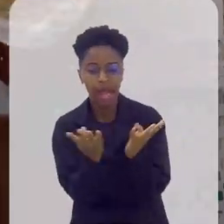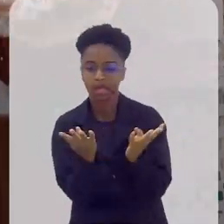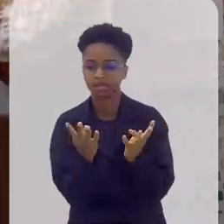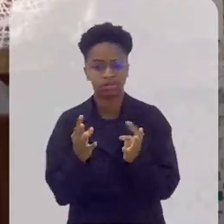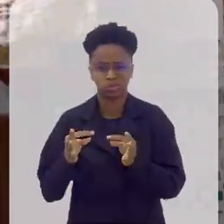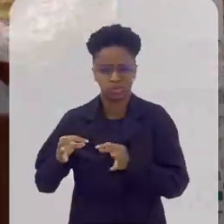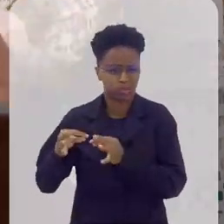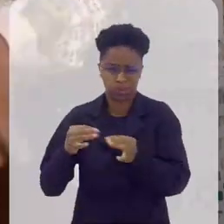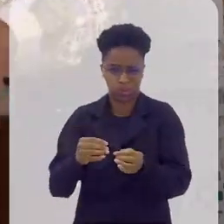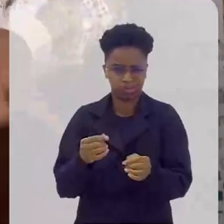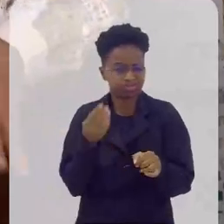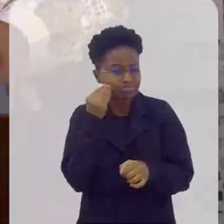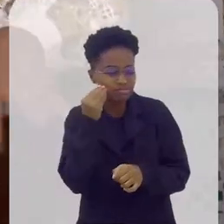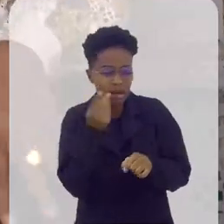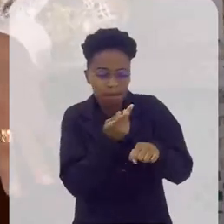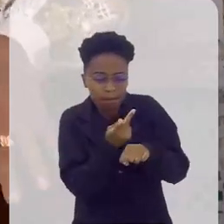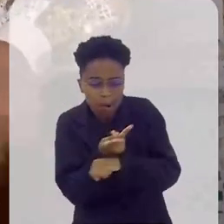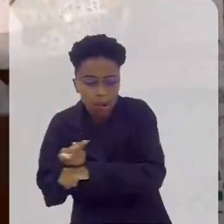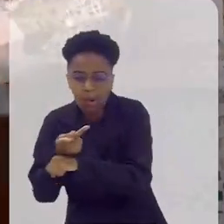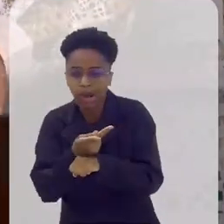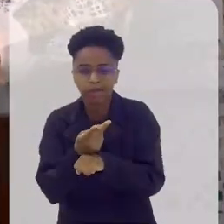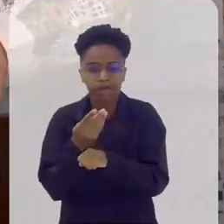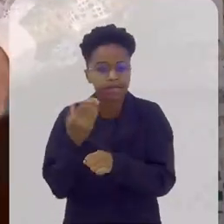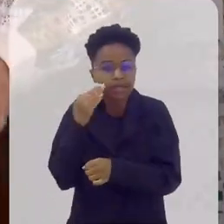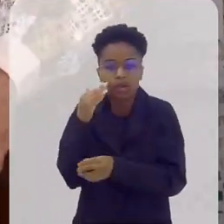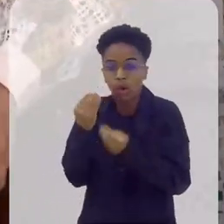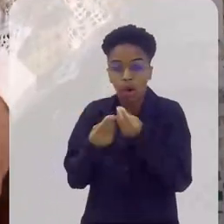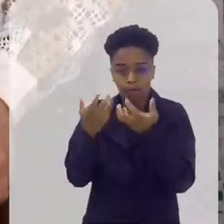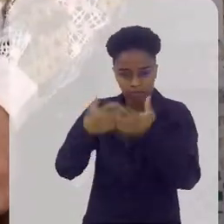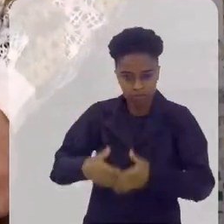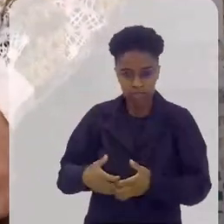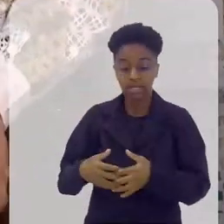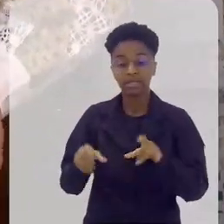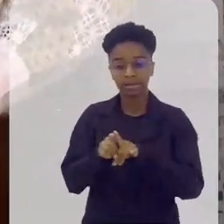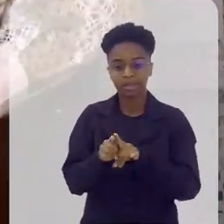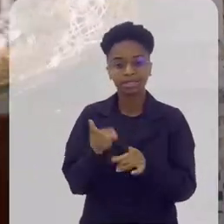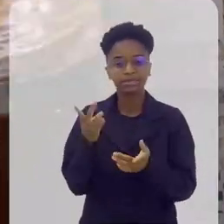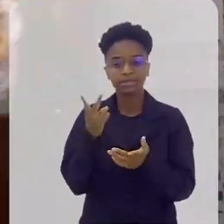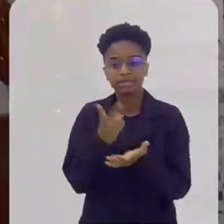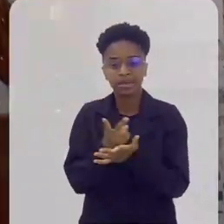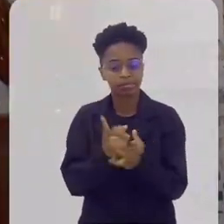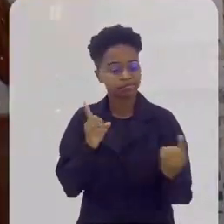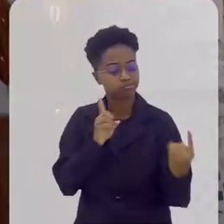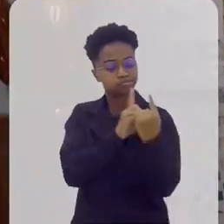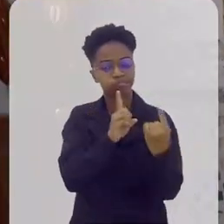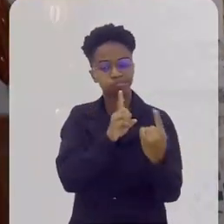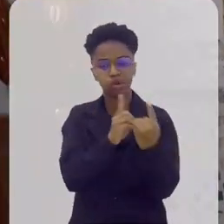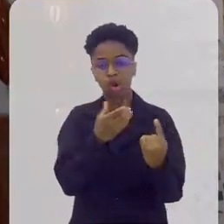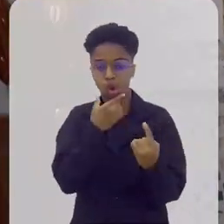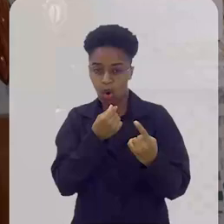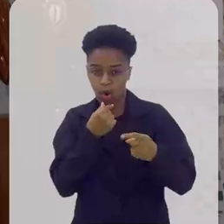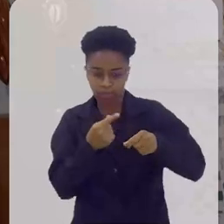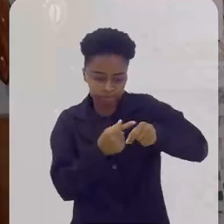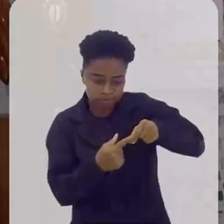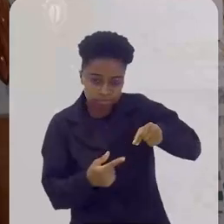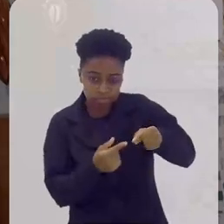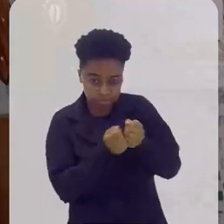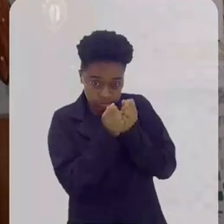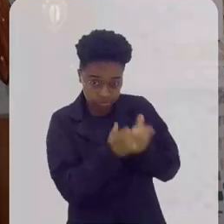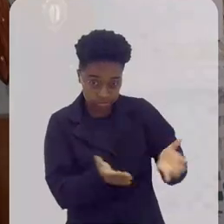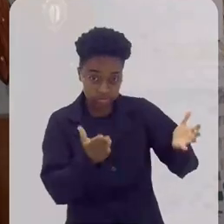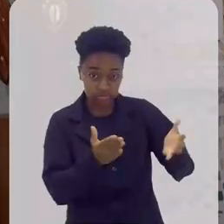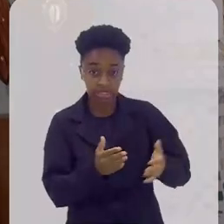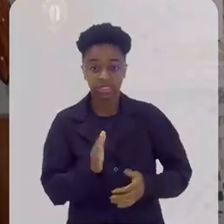era oráculo ela procurava para fazer consultas. E ela ia muito num senhor que jogava búzios. Nessa altura ela já